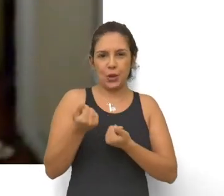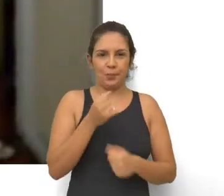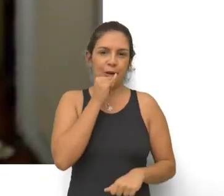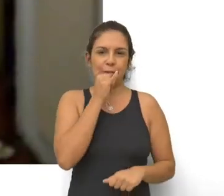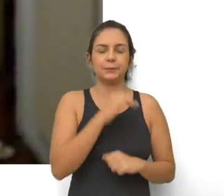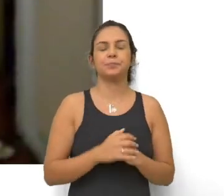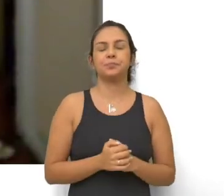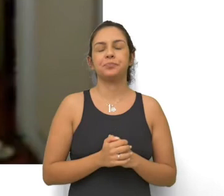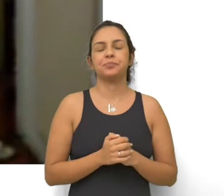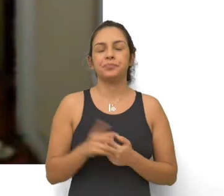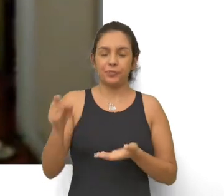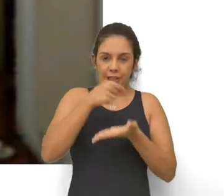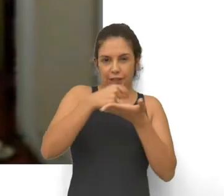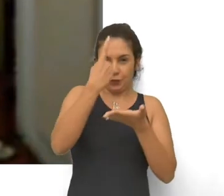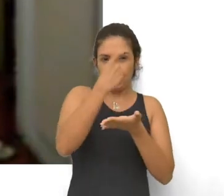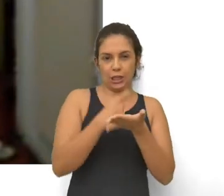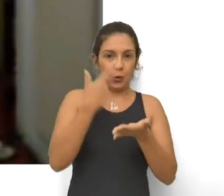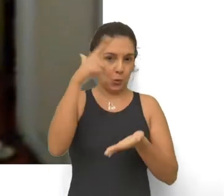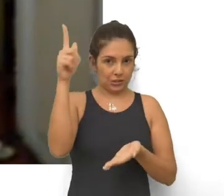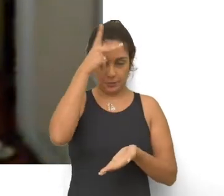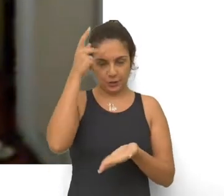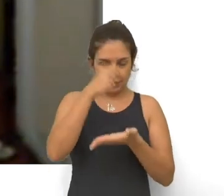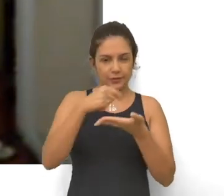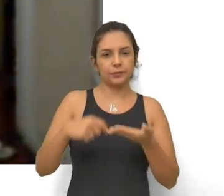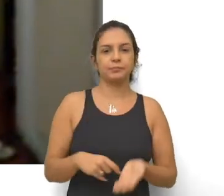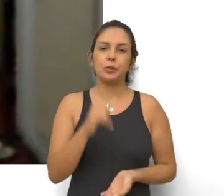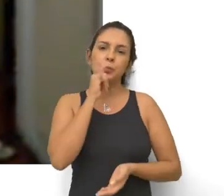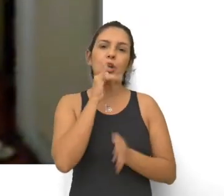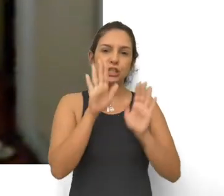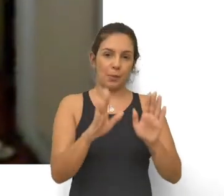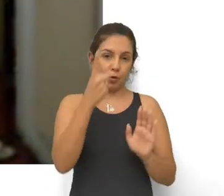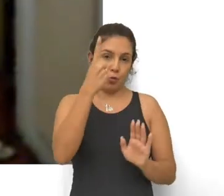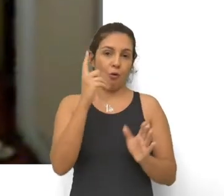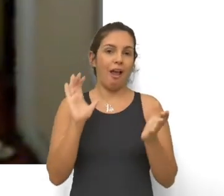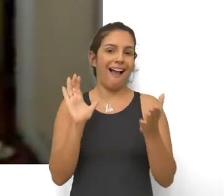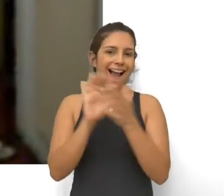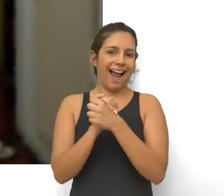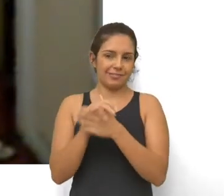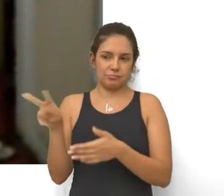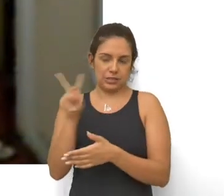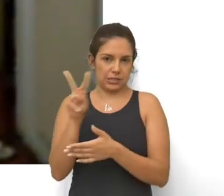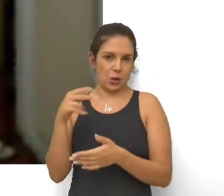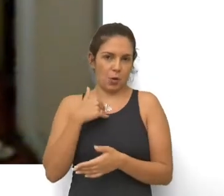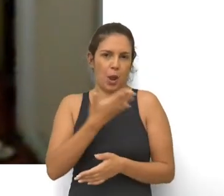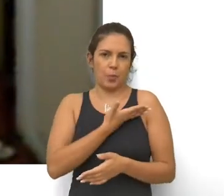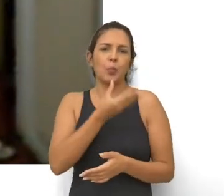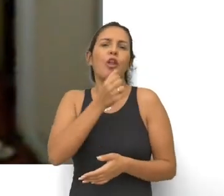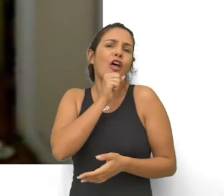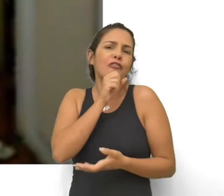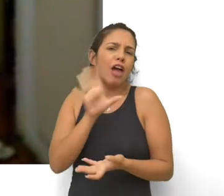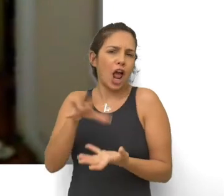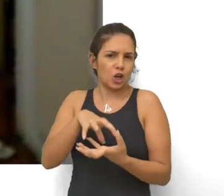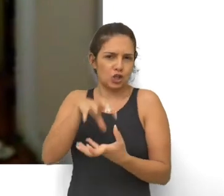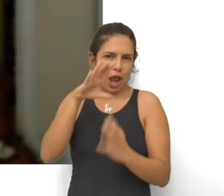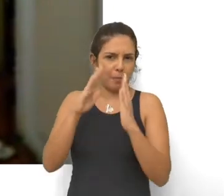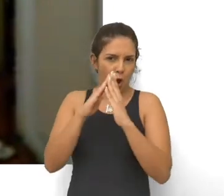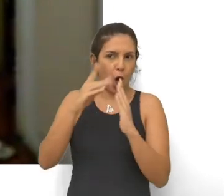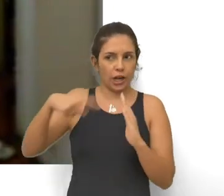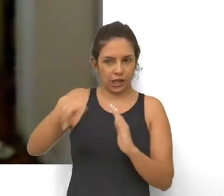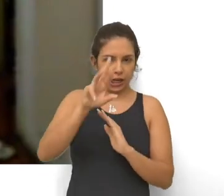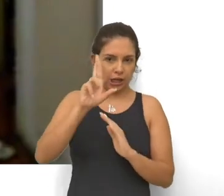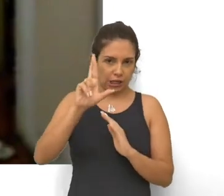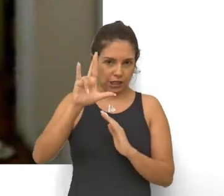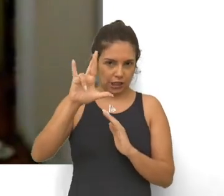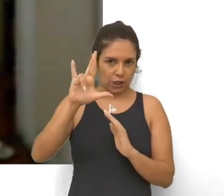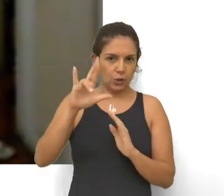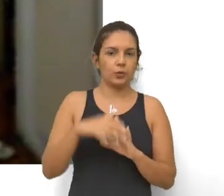completamente cega. Ela escreveu o seguinte: por exemplo, um casal de amigos meus, muito velhinhos, que mora aqui no Leblon,